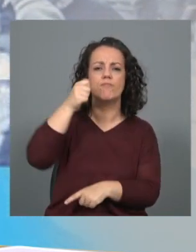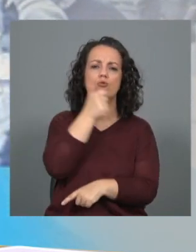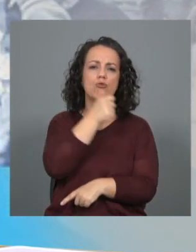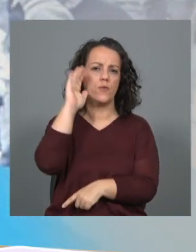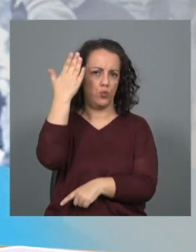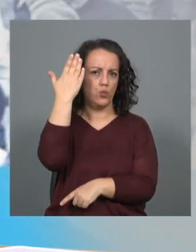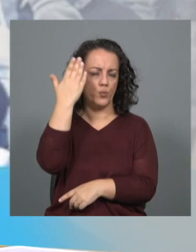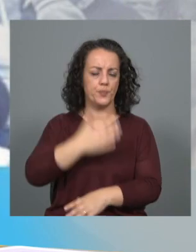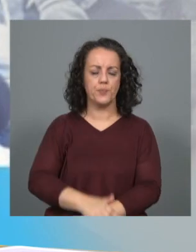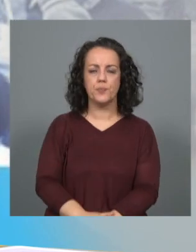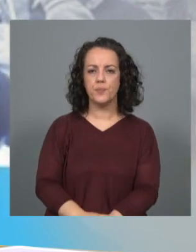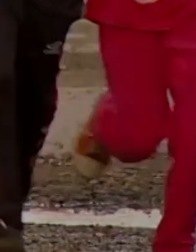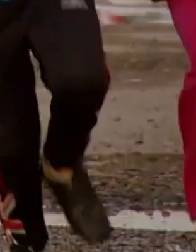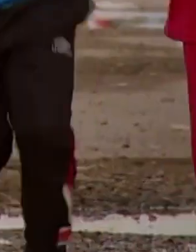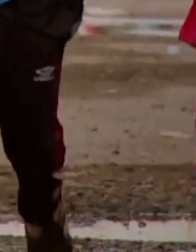dificuldades.